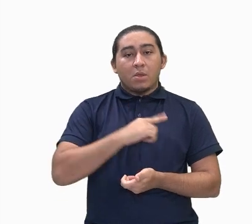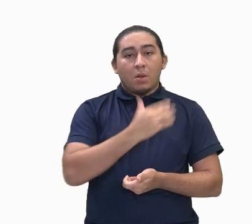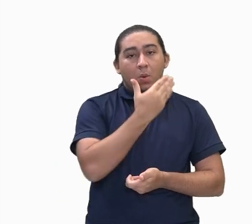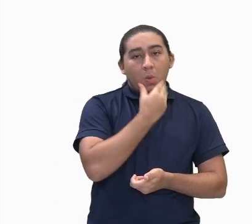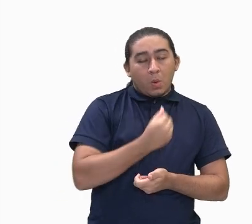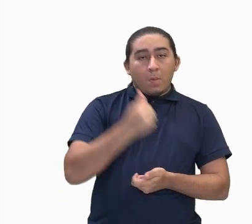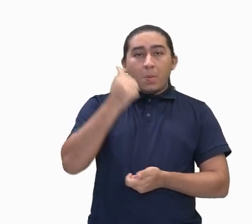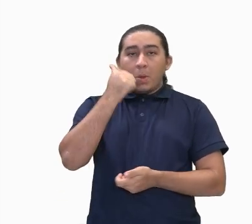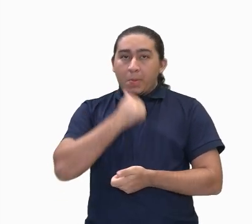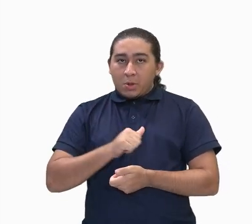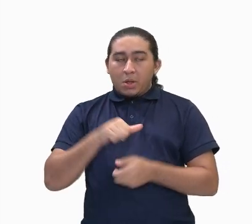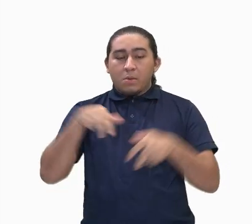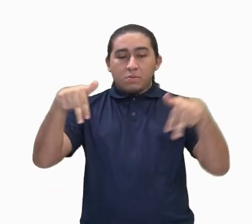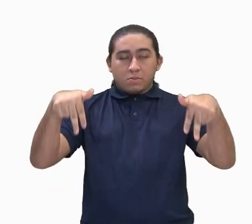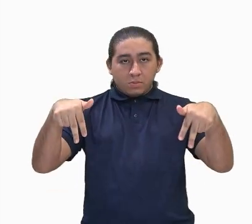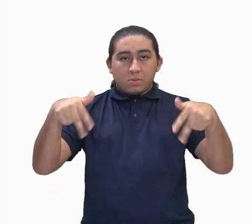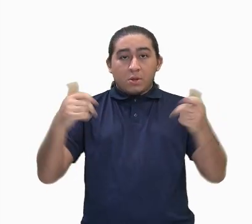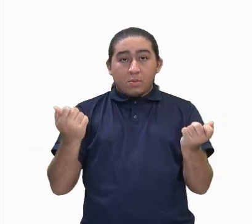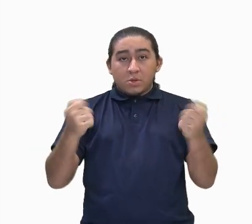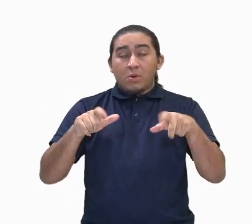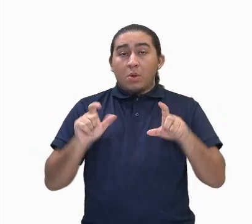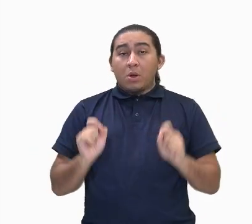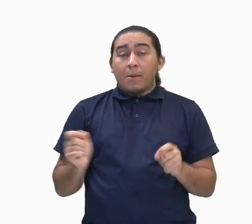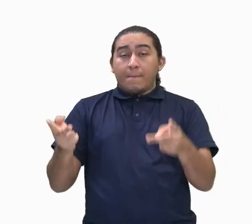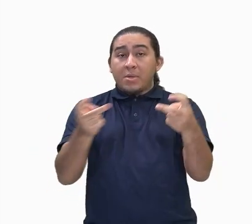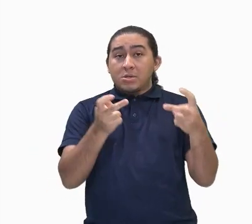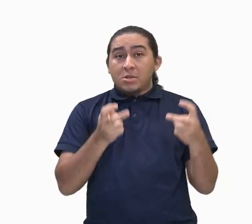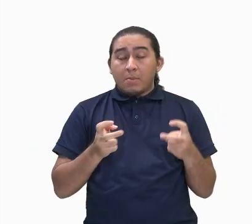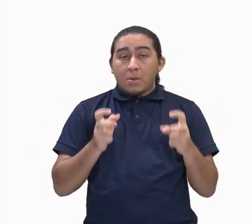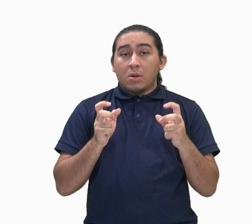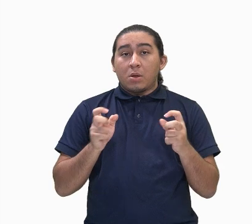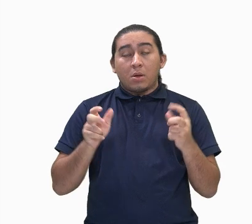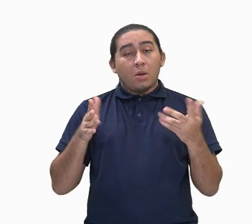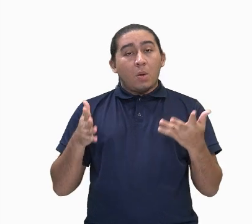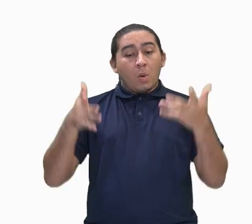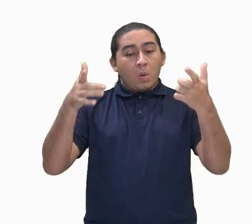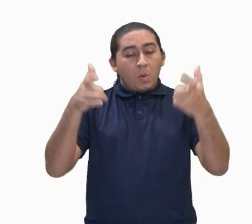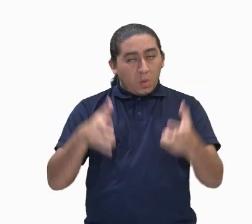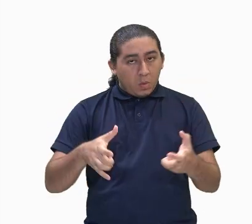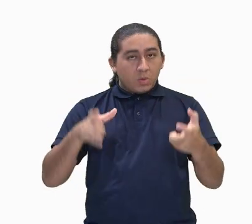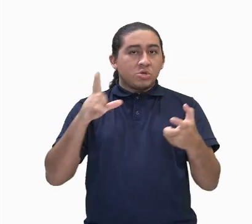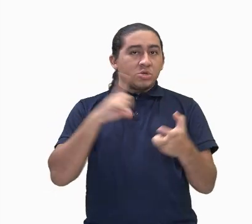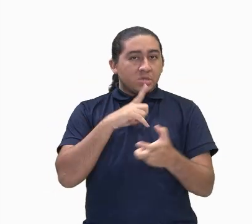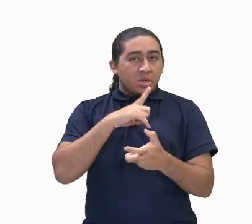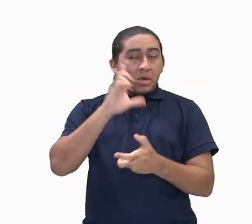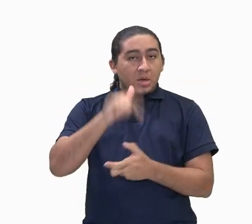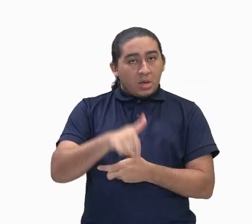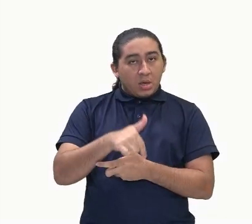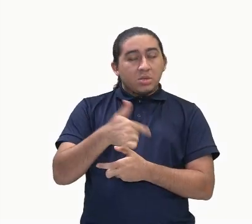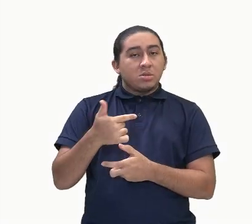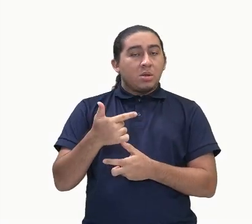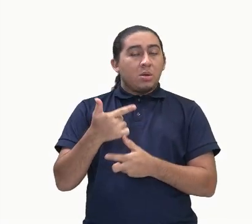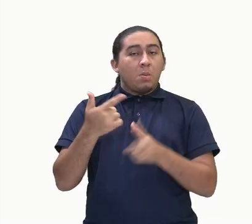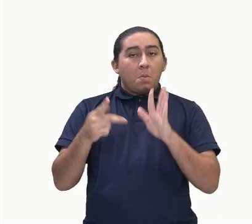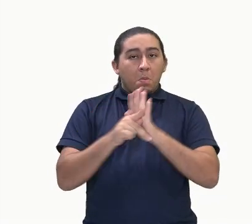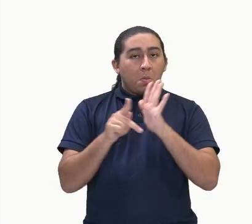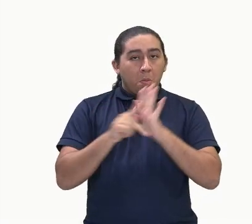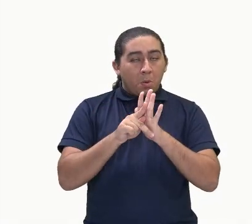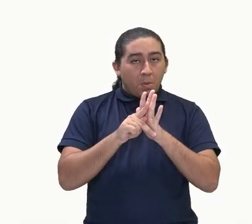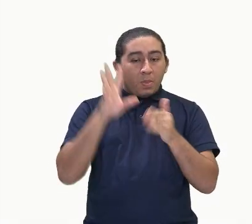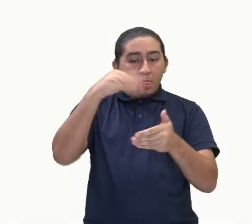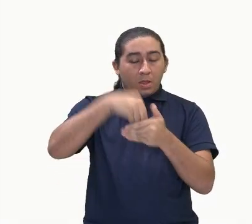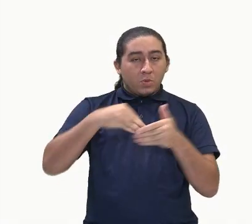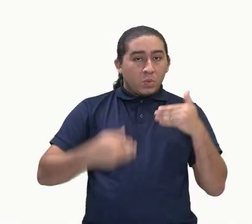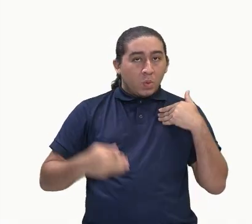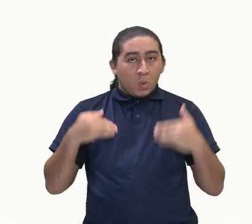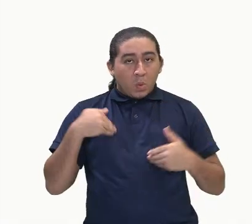o corpo feminino, para a gente verificar a localização ali das glândulas no nosso corpo.